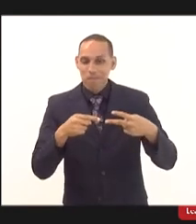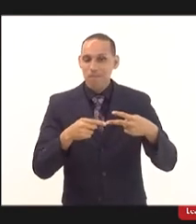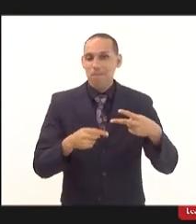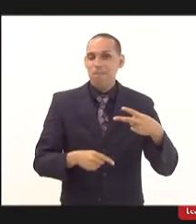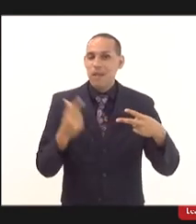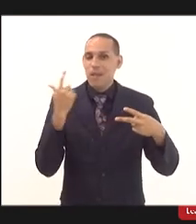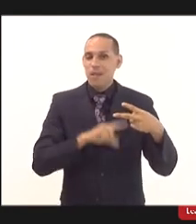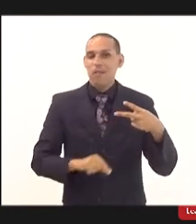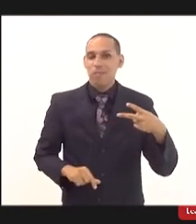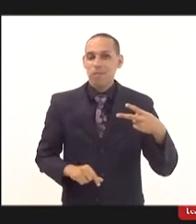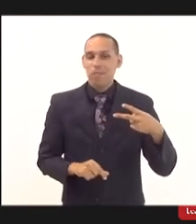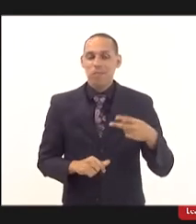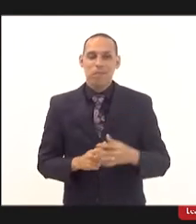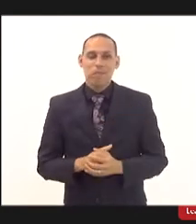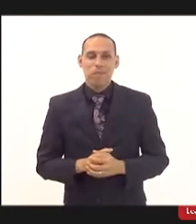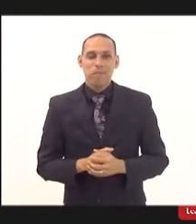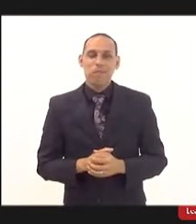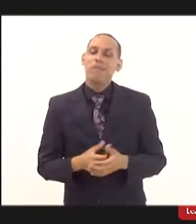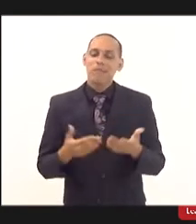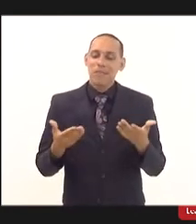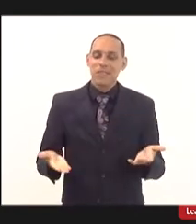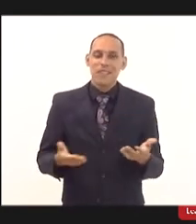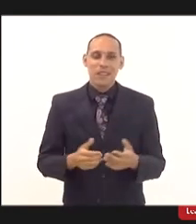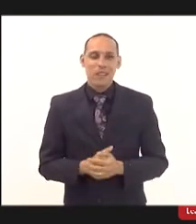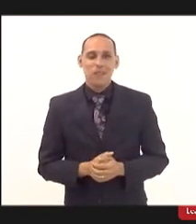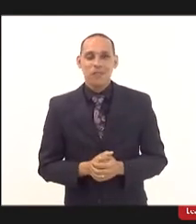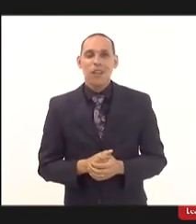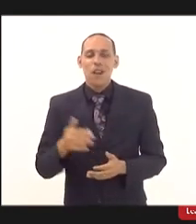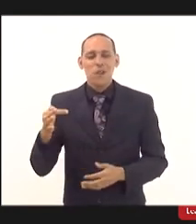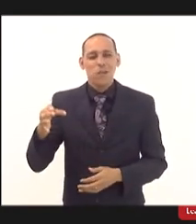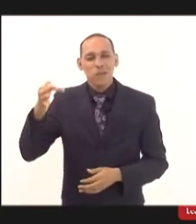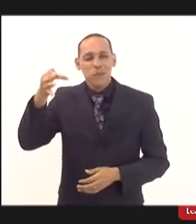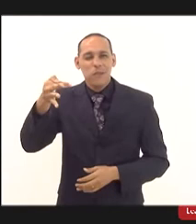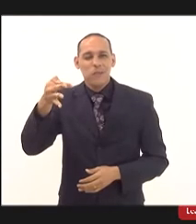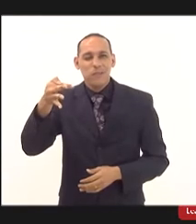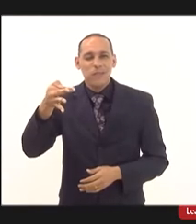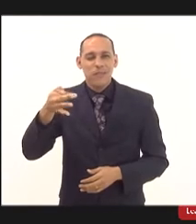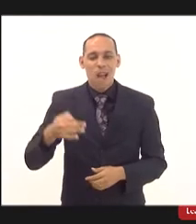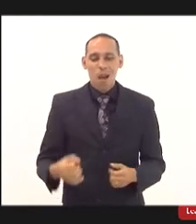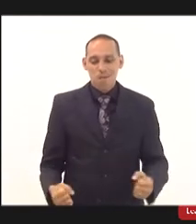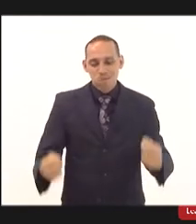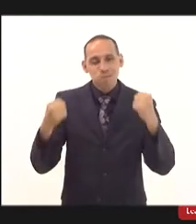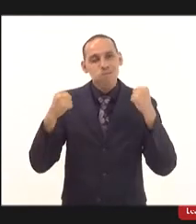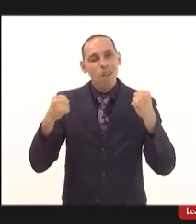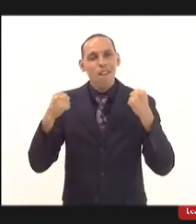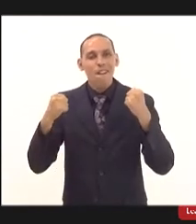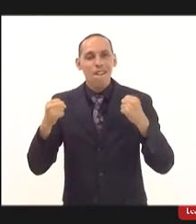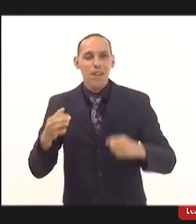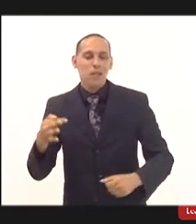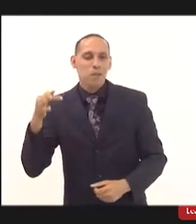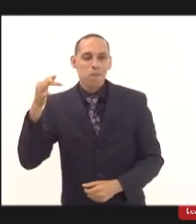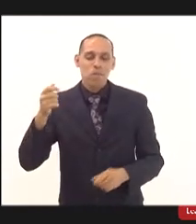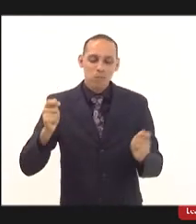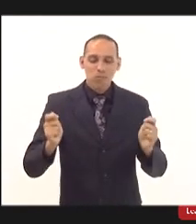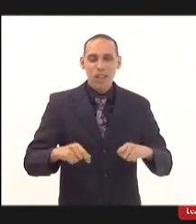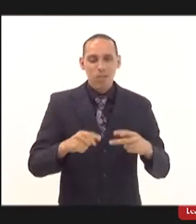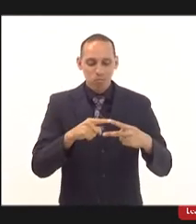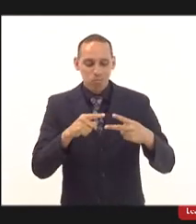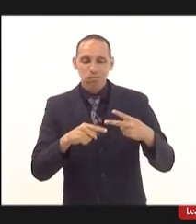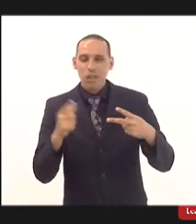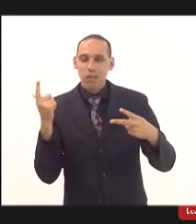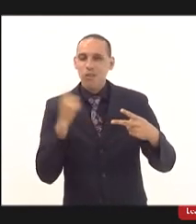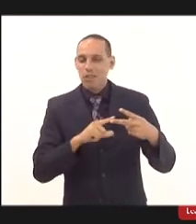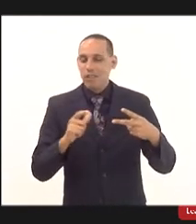emissora Este é o futuro o potencial futuro que essas duas